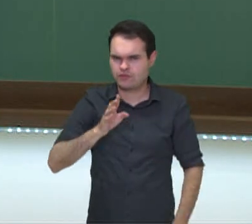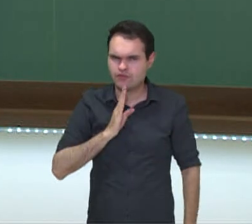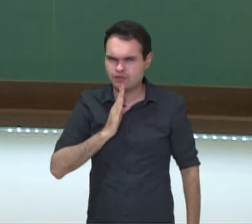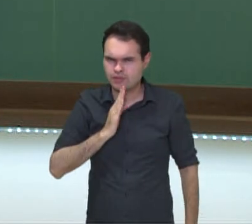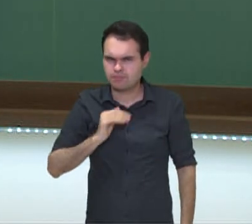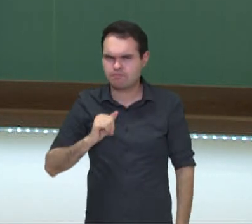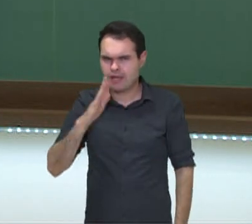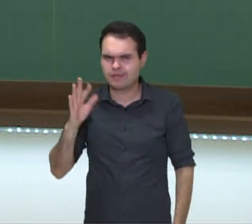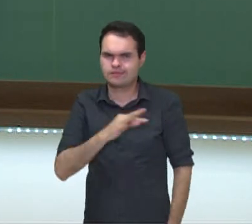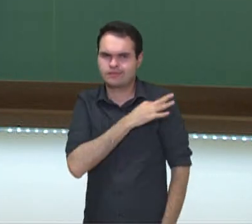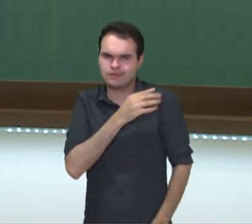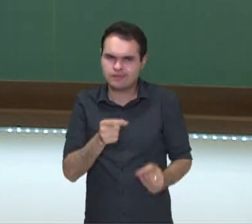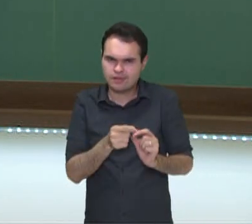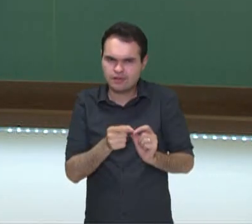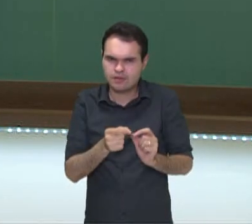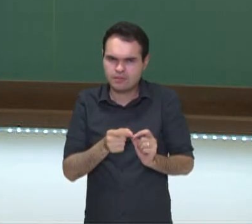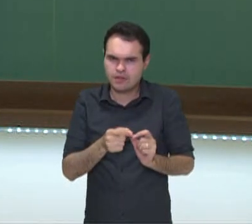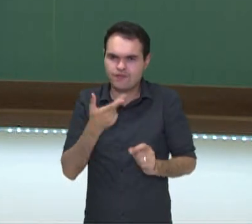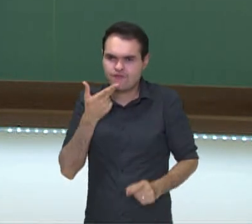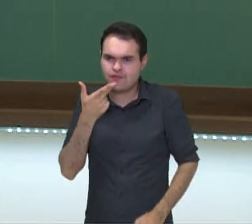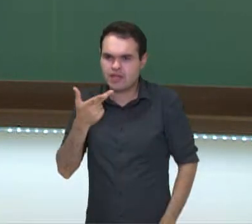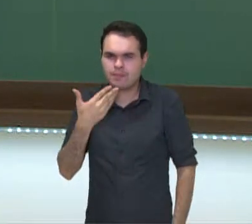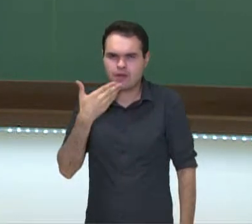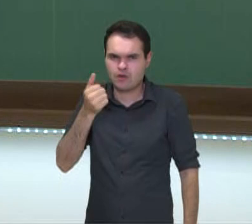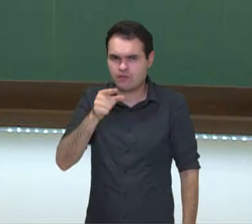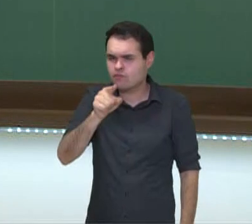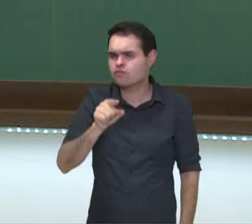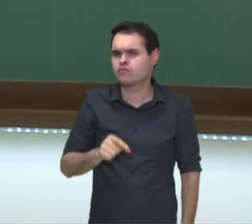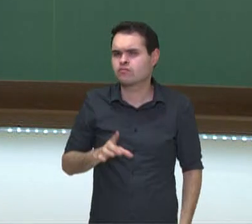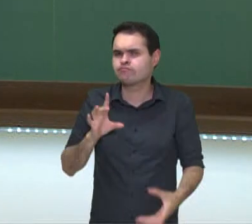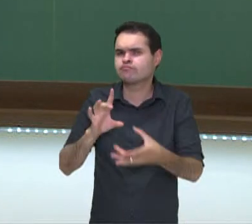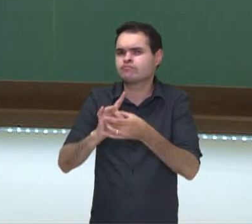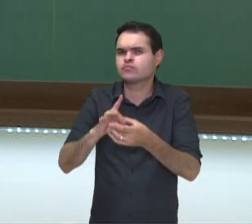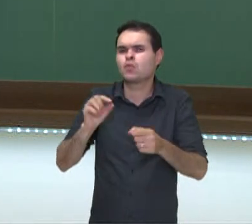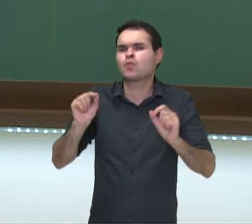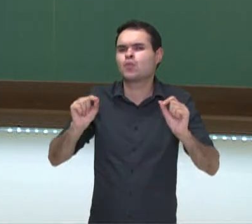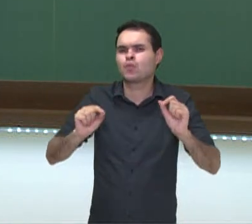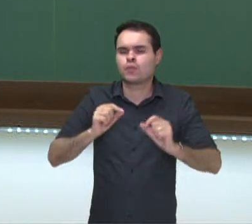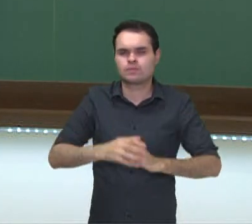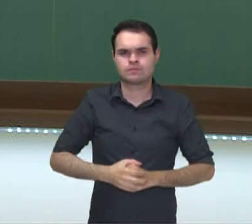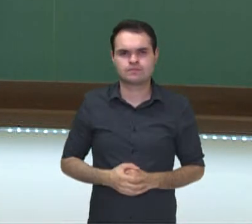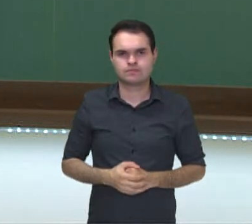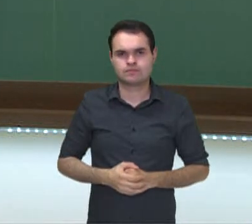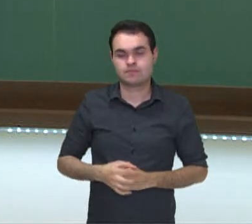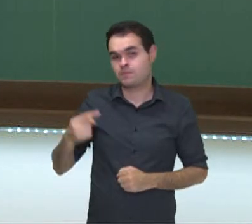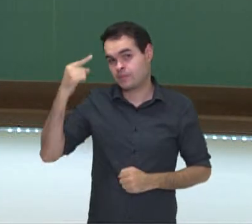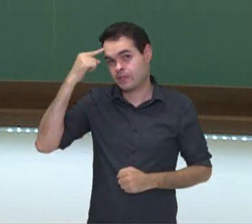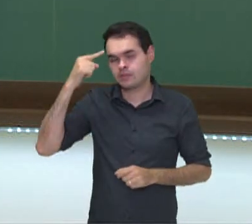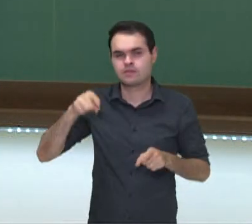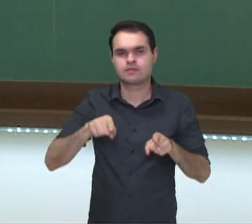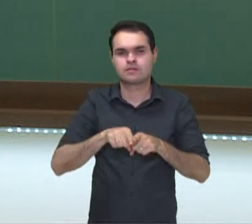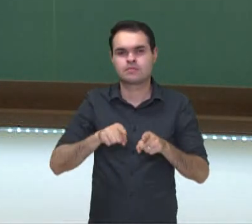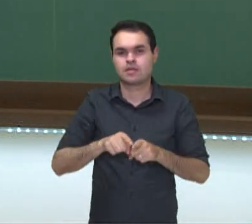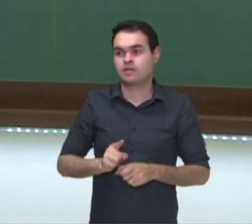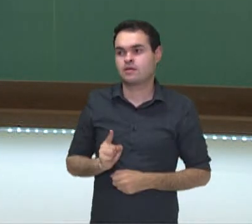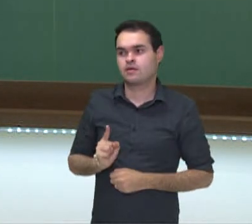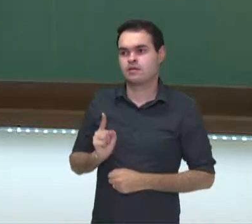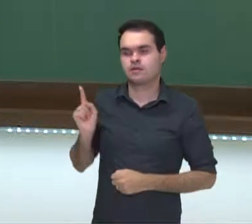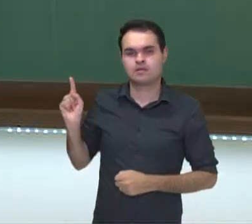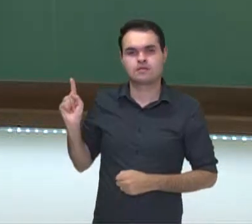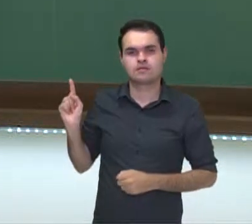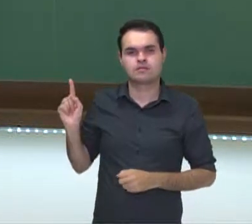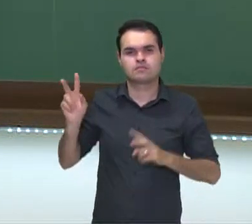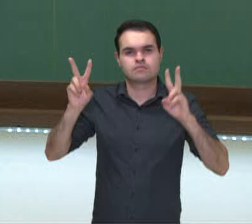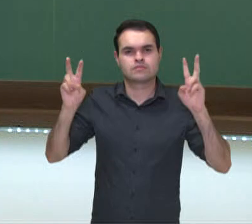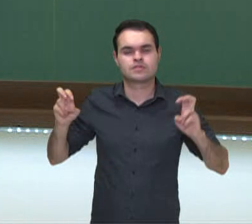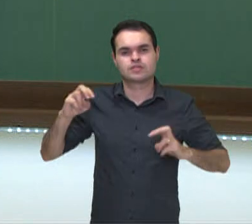alguma técnica para falar melhor? O que você faz aí? Bom, vamos pensar esse caso aqui, uma historinha,